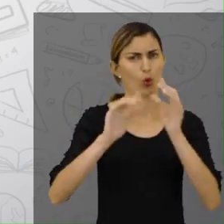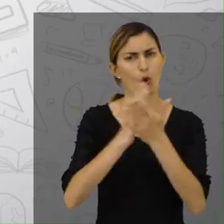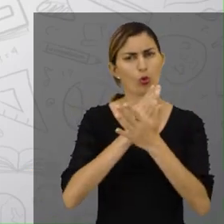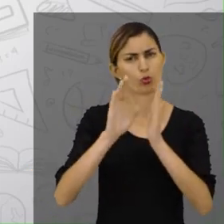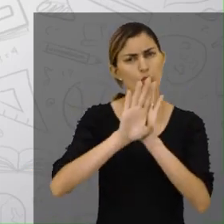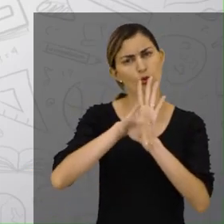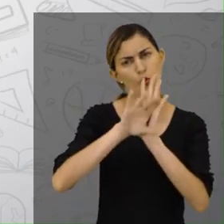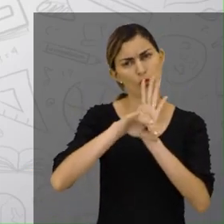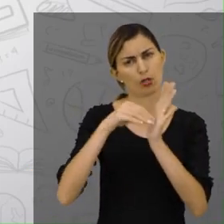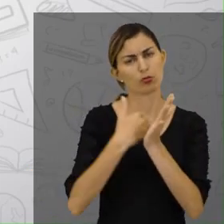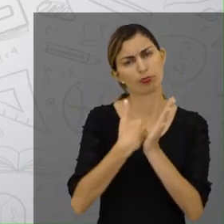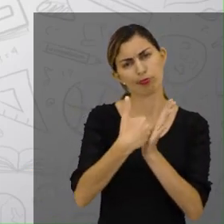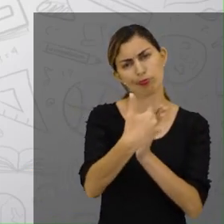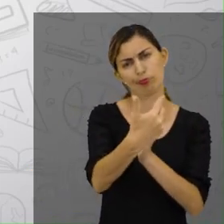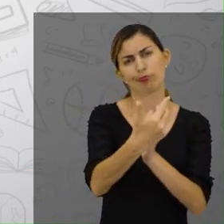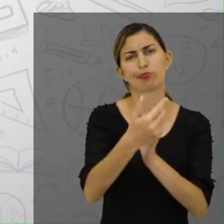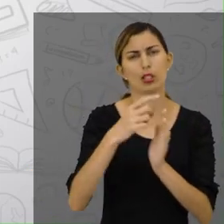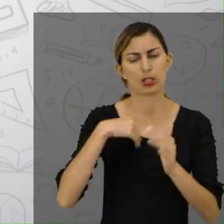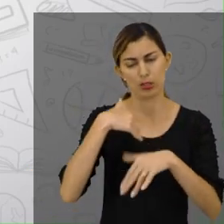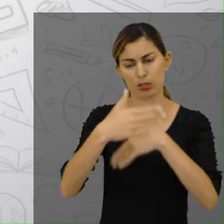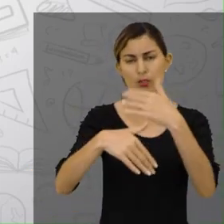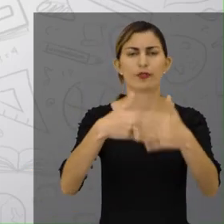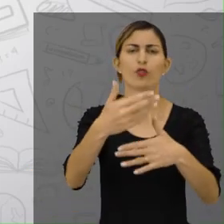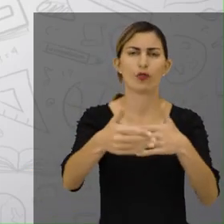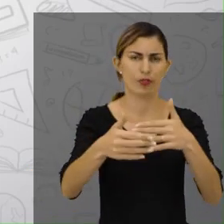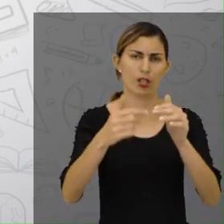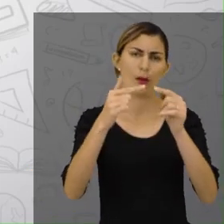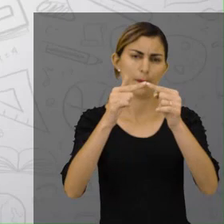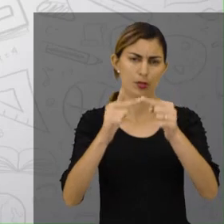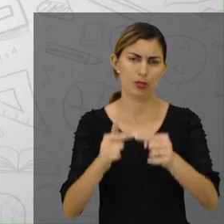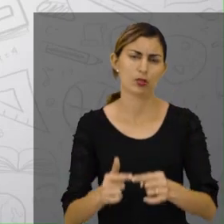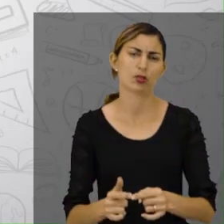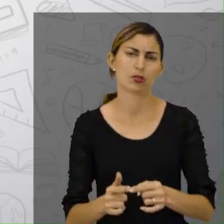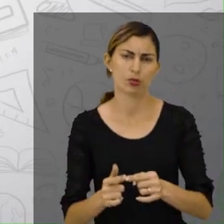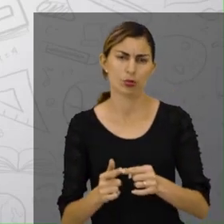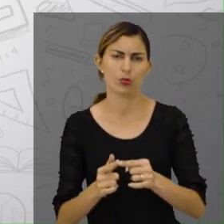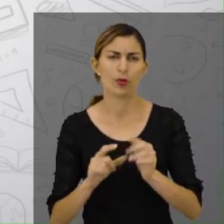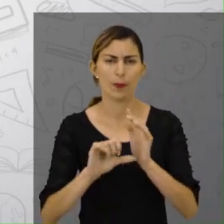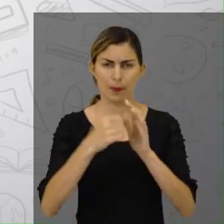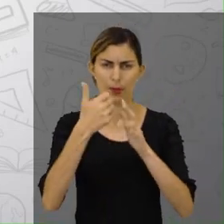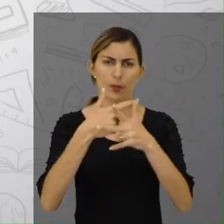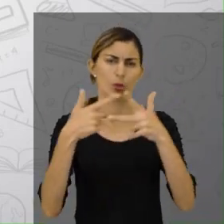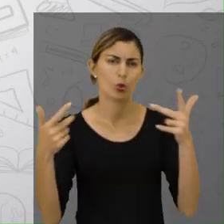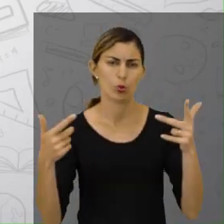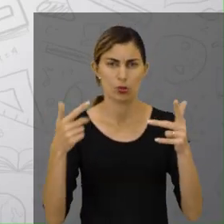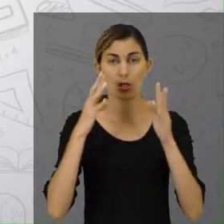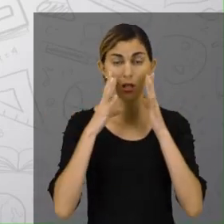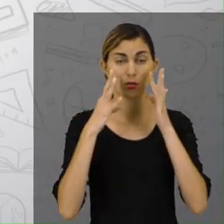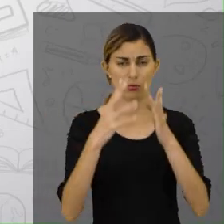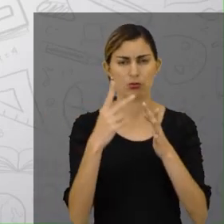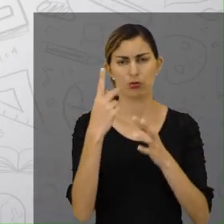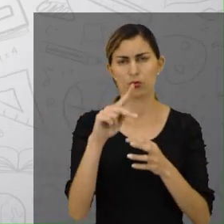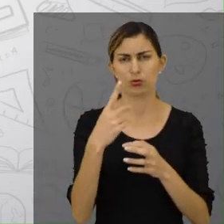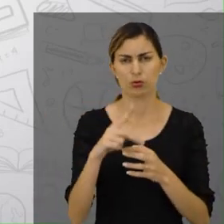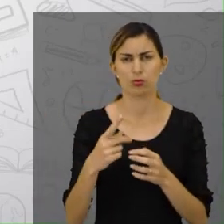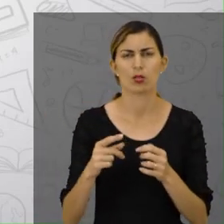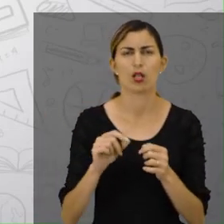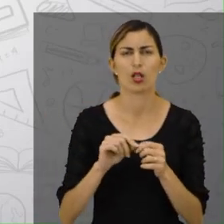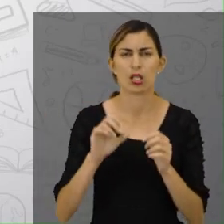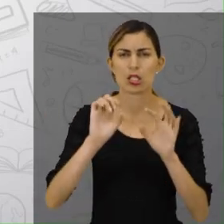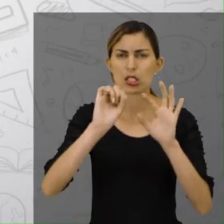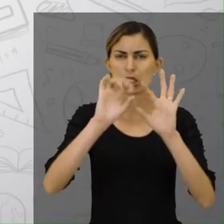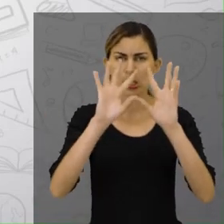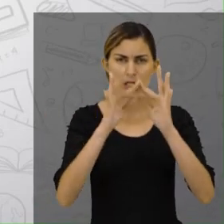alguns conceitos iniciais para poder desenvolver essa aplicação. A primeira coisa que eu chamo a sua atenção é